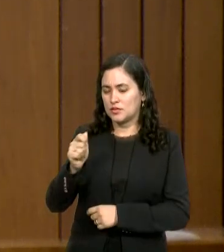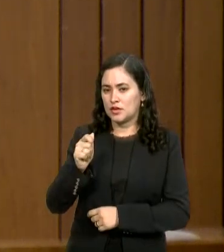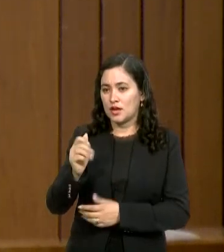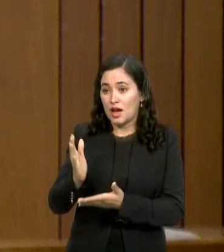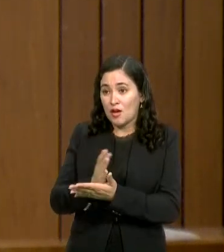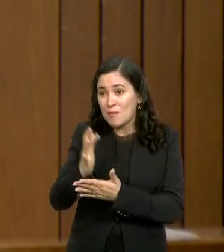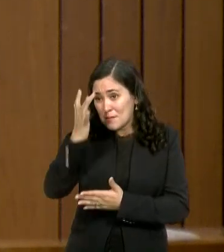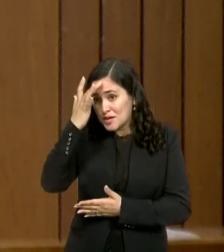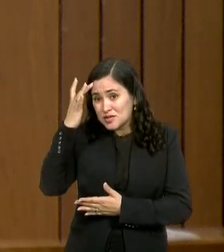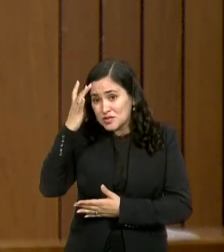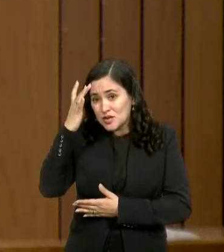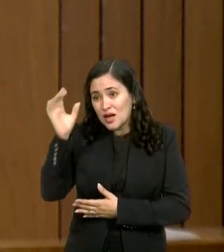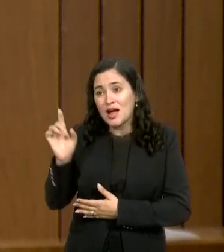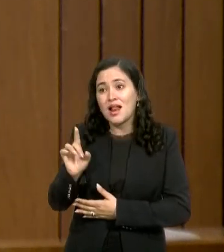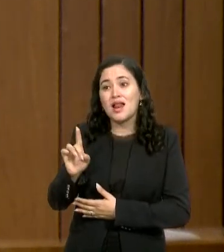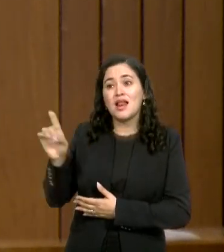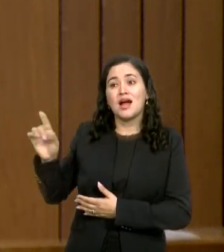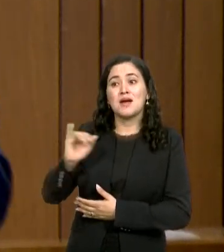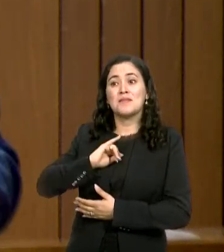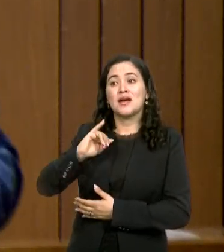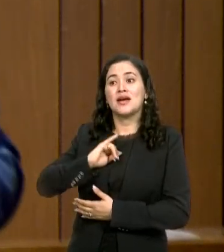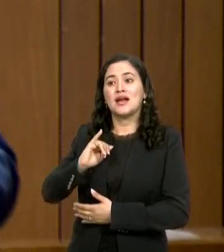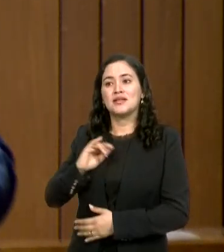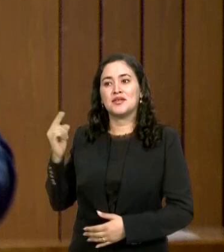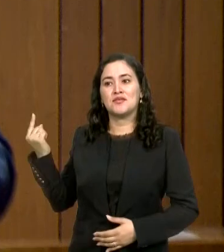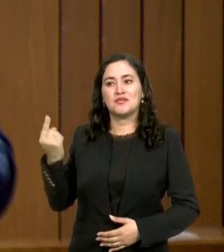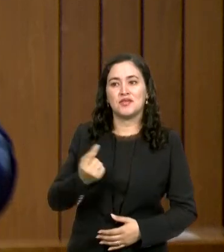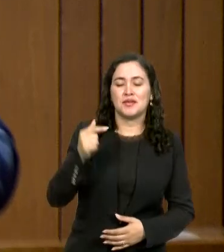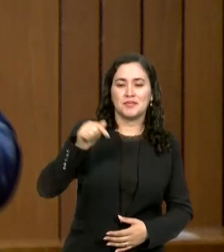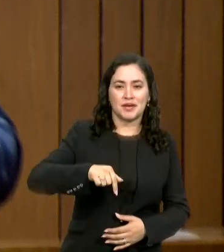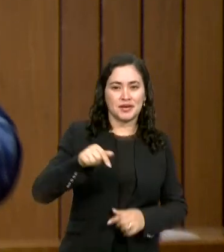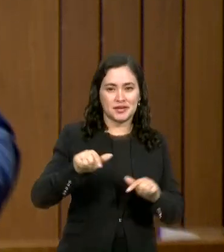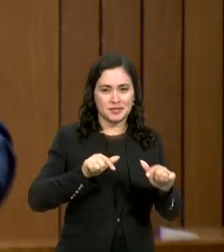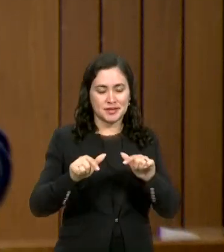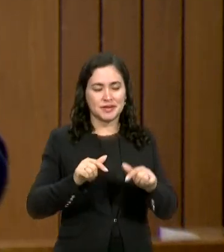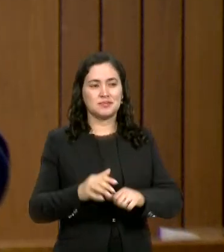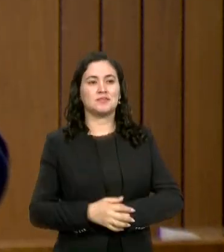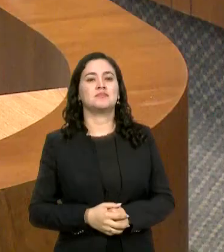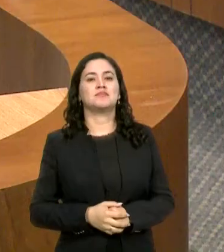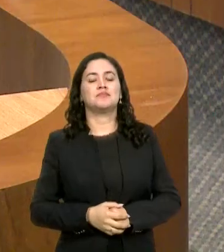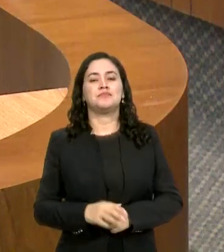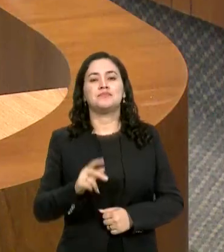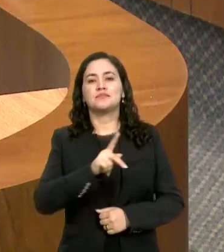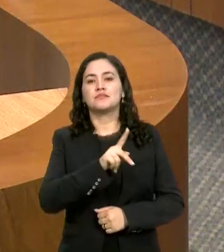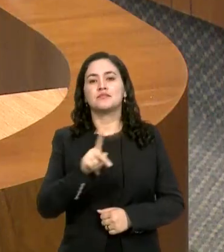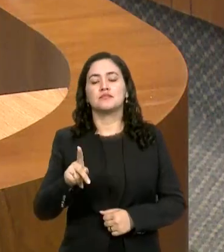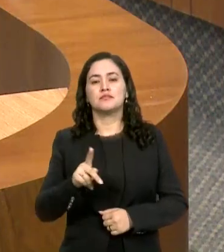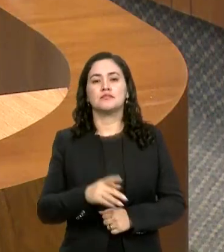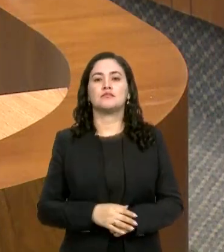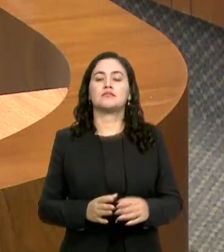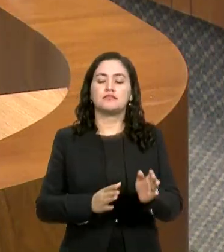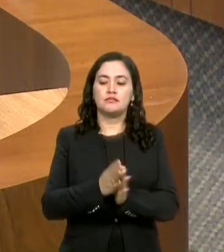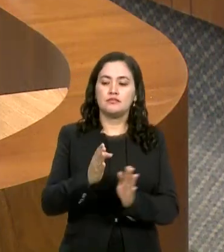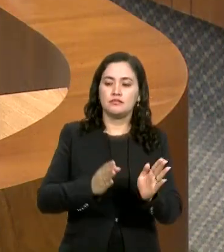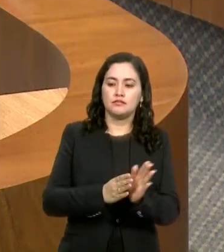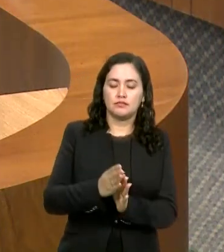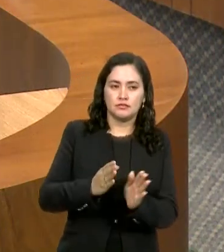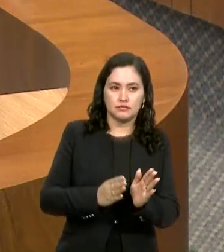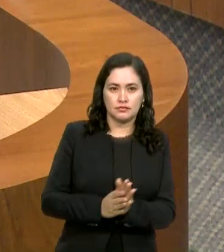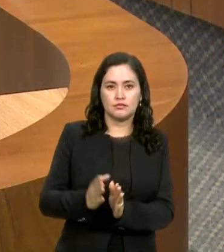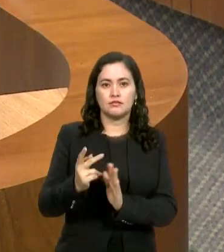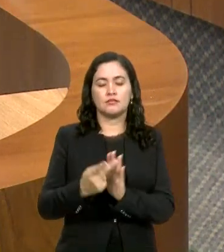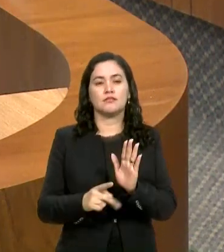né? Sem dar trabalho, Leide. Senhor presidente, faz encaminhamento aqui do projeto de lei complementar